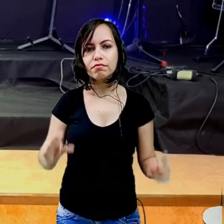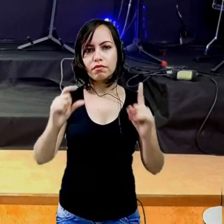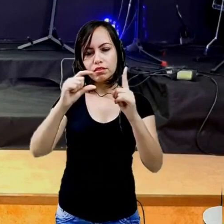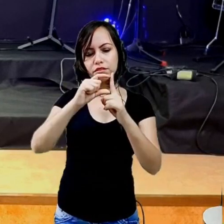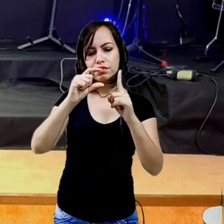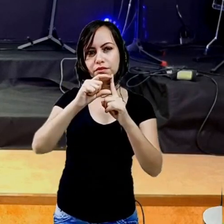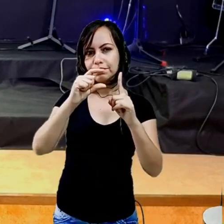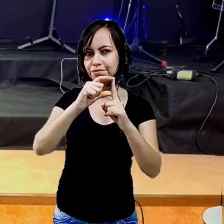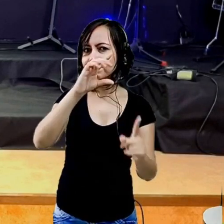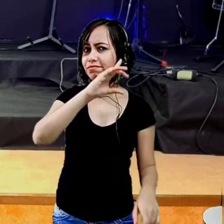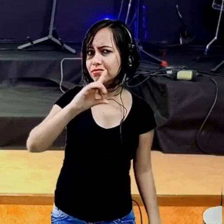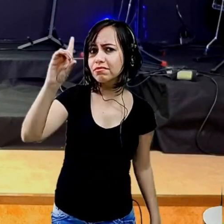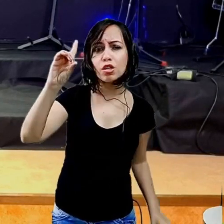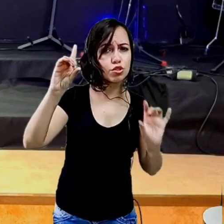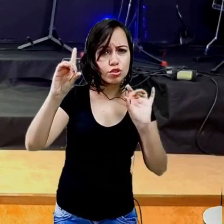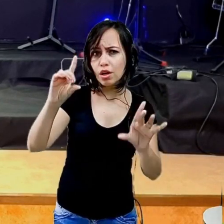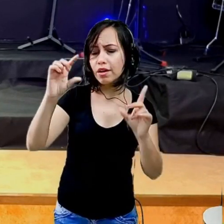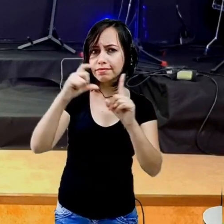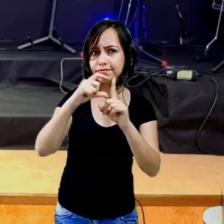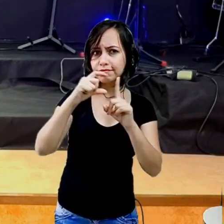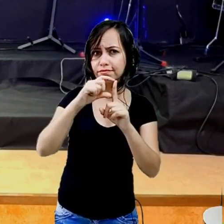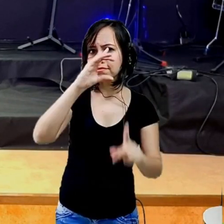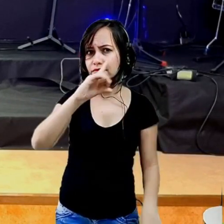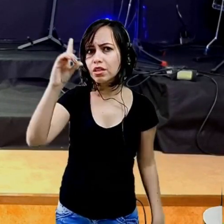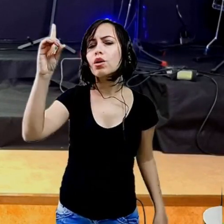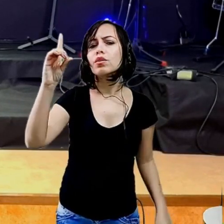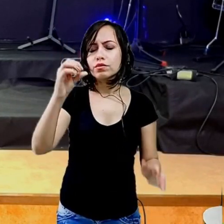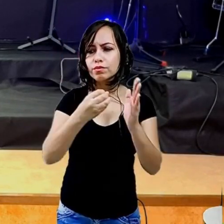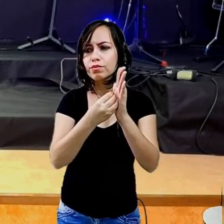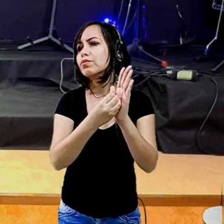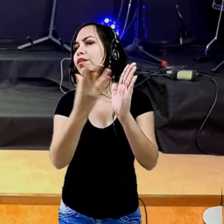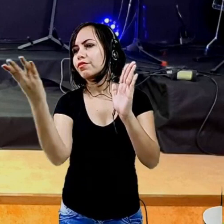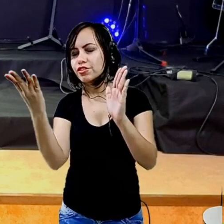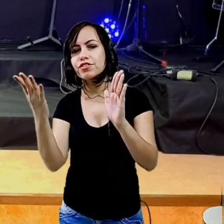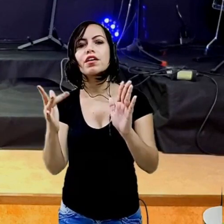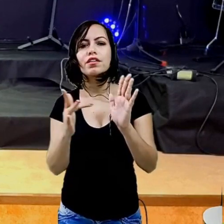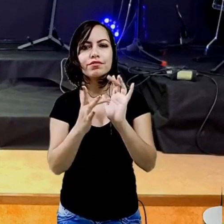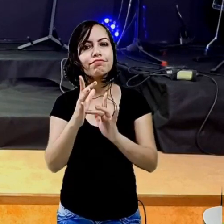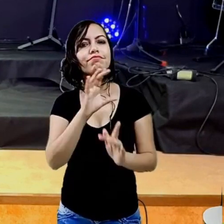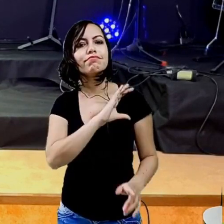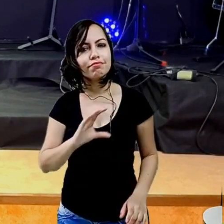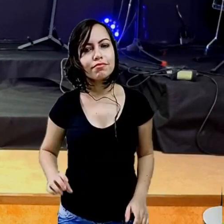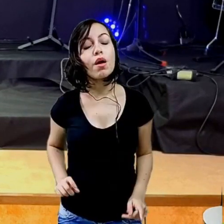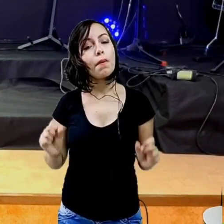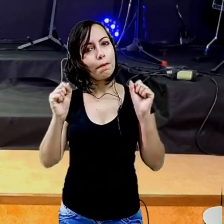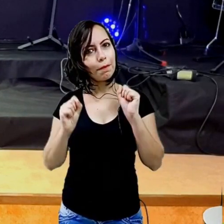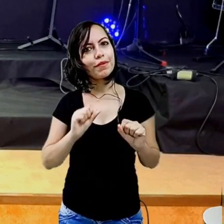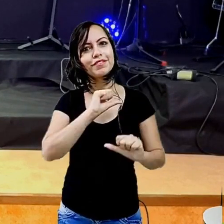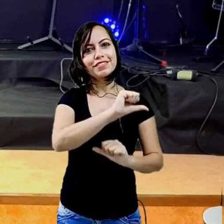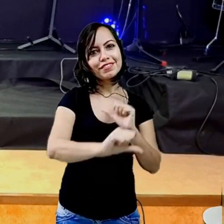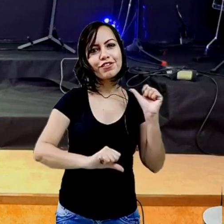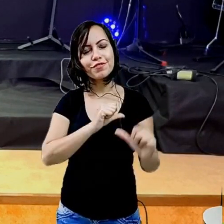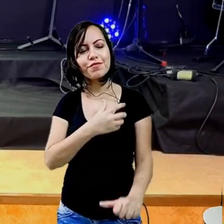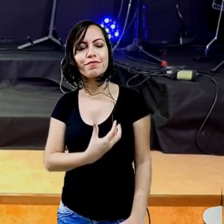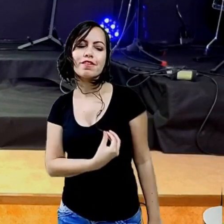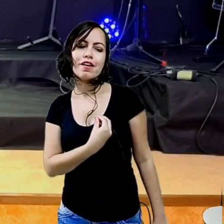Deus, somente a palavra de Deus, o evangelho de Cristo, pode transformar e mudar a vida